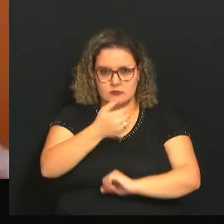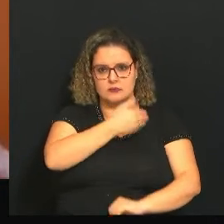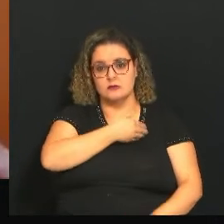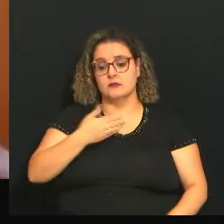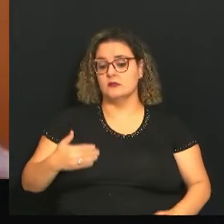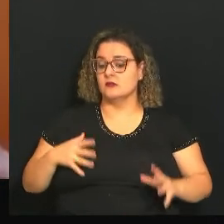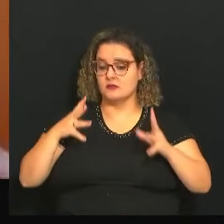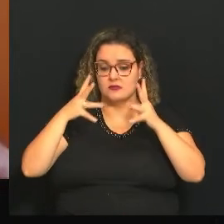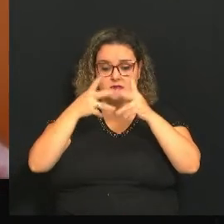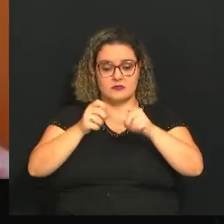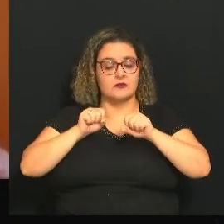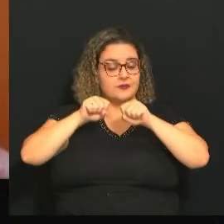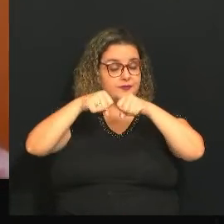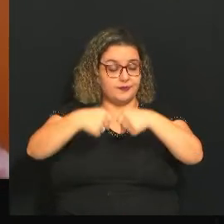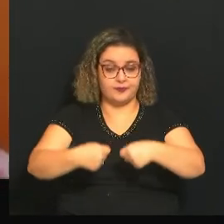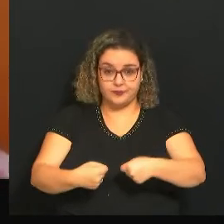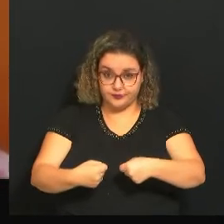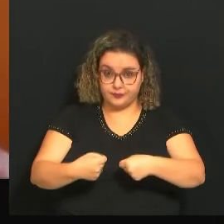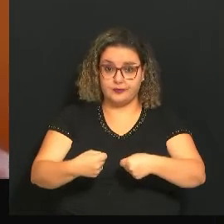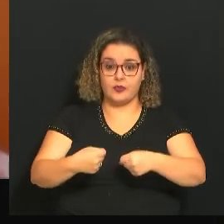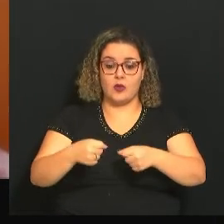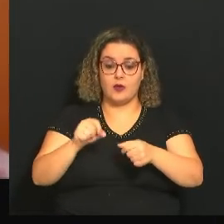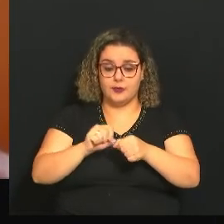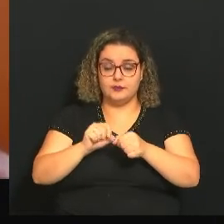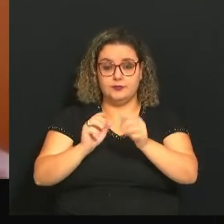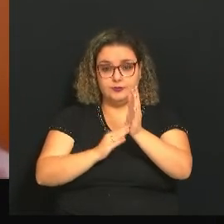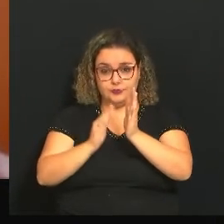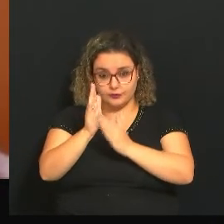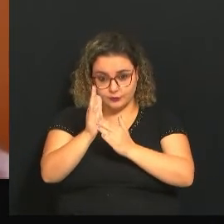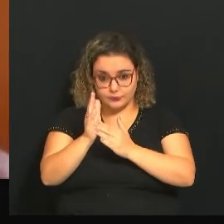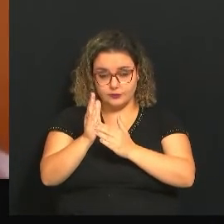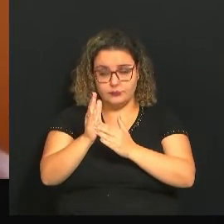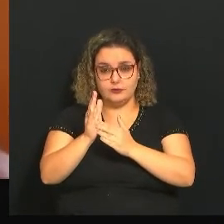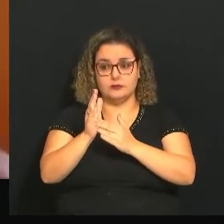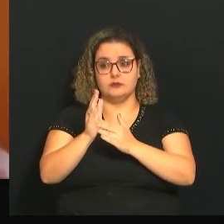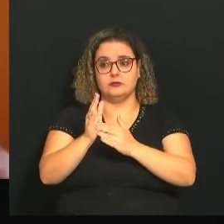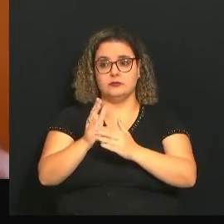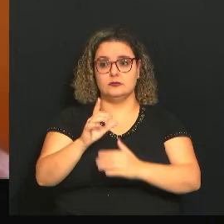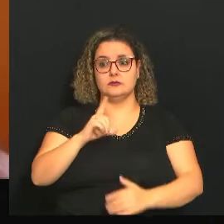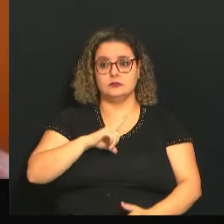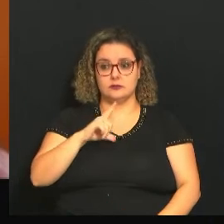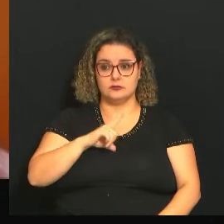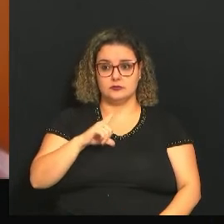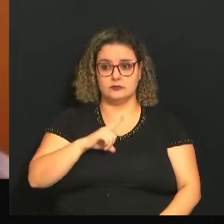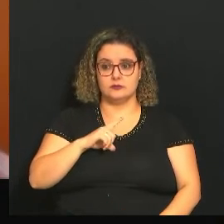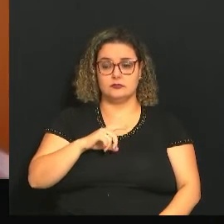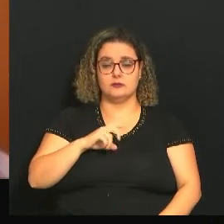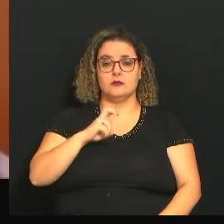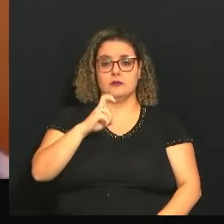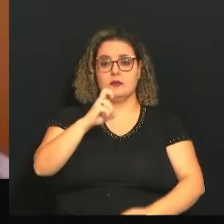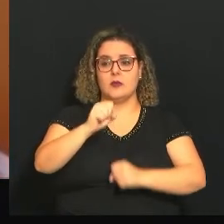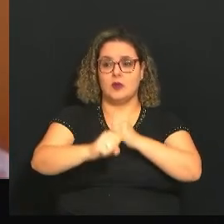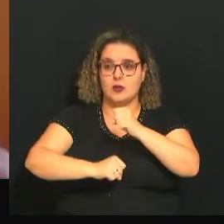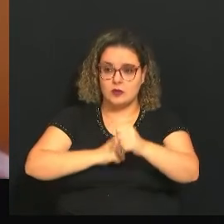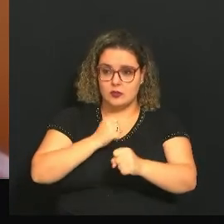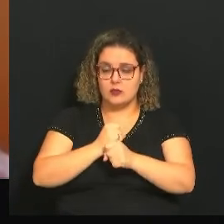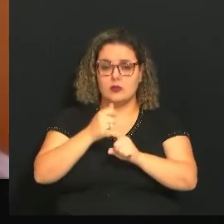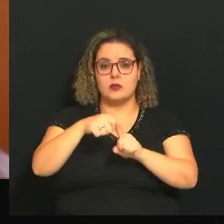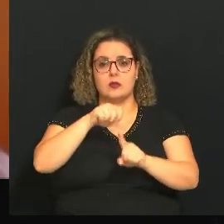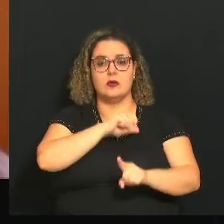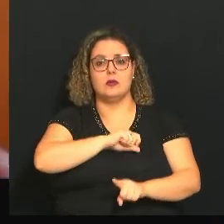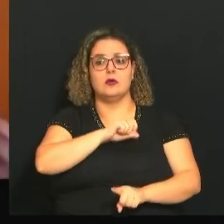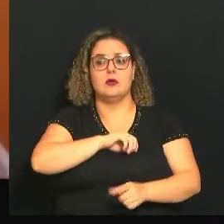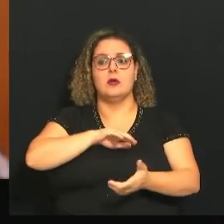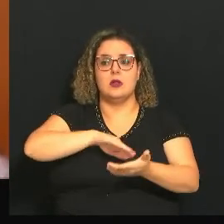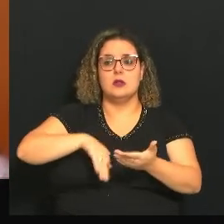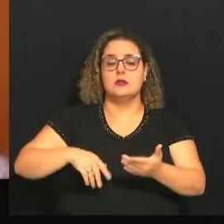defendendo aqui hoje, que é feito por concurso público, que tem ainda quinquênio, sexta parte, tem